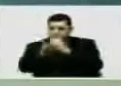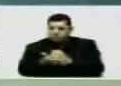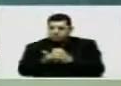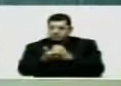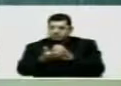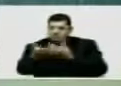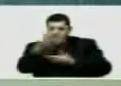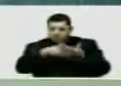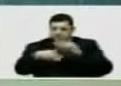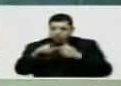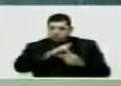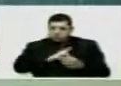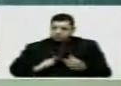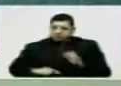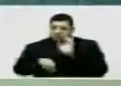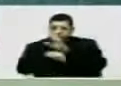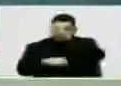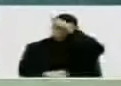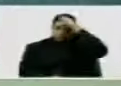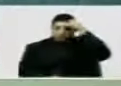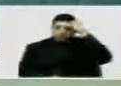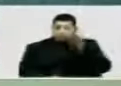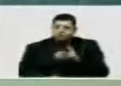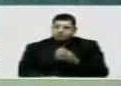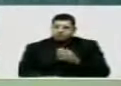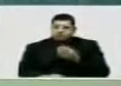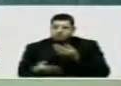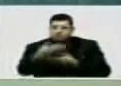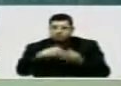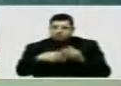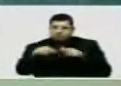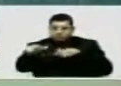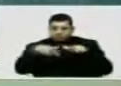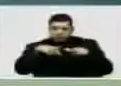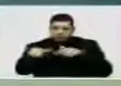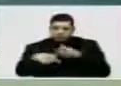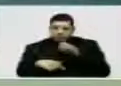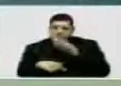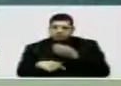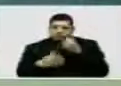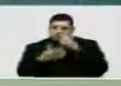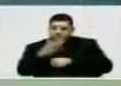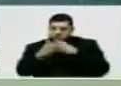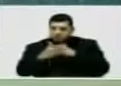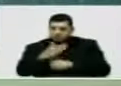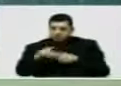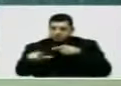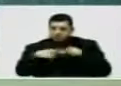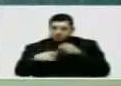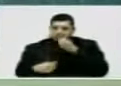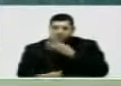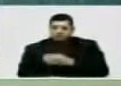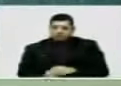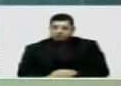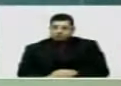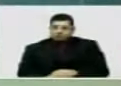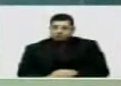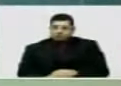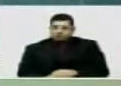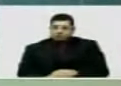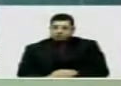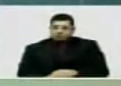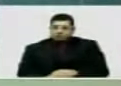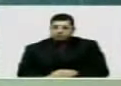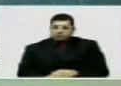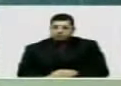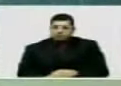apoio à ação do governador do Estado do Amazonas, que promove em Brasília uma luta de resistência. Isso é algo